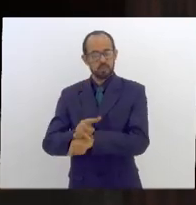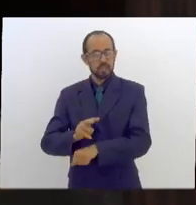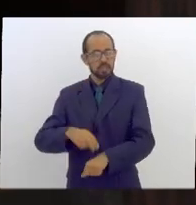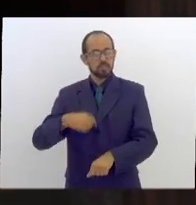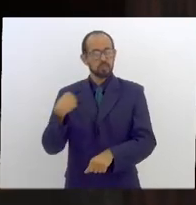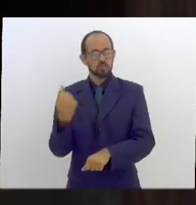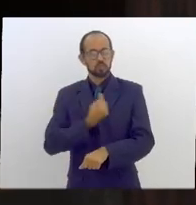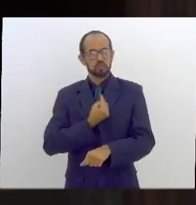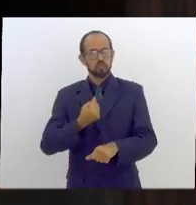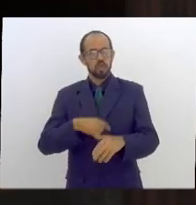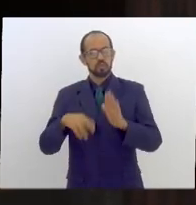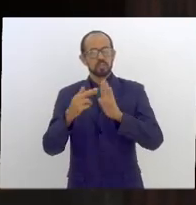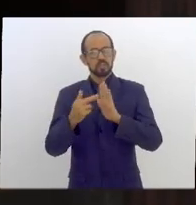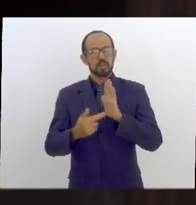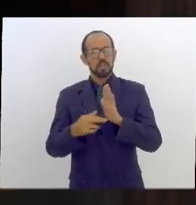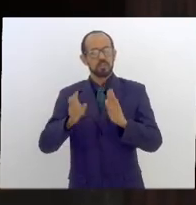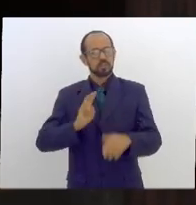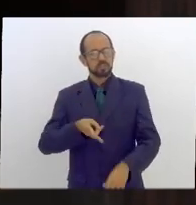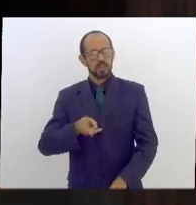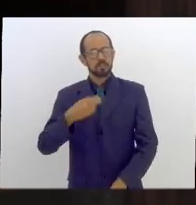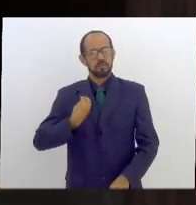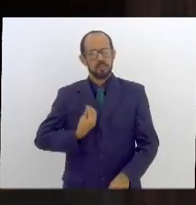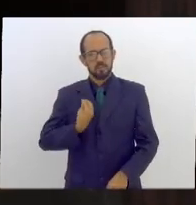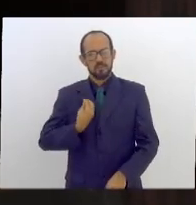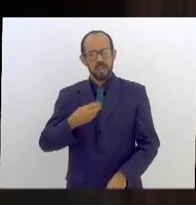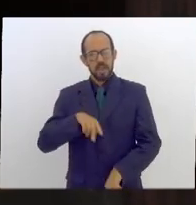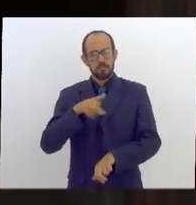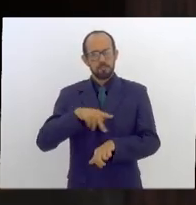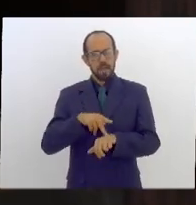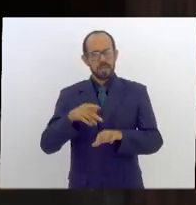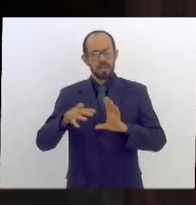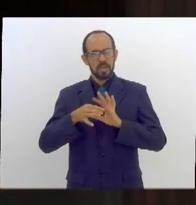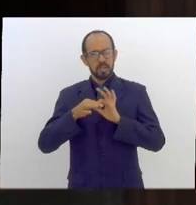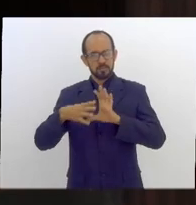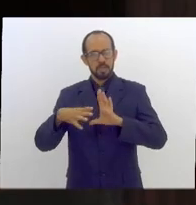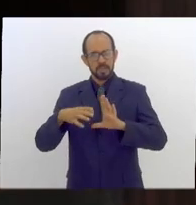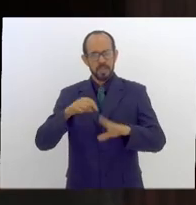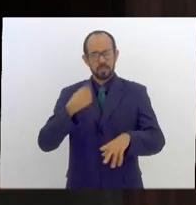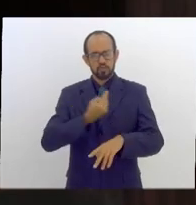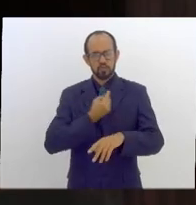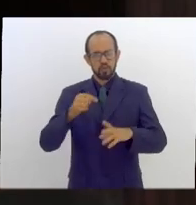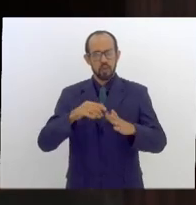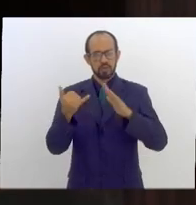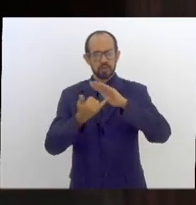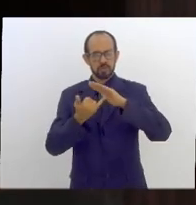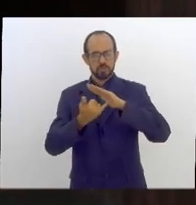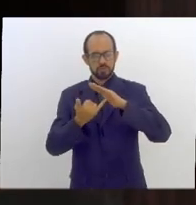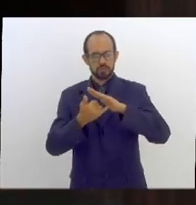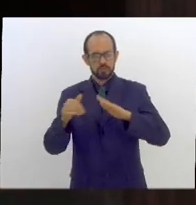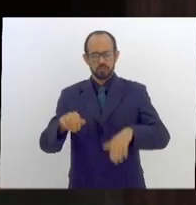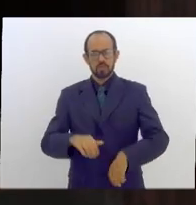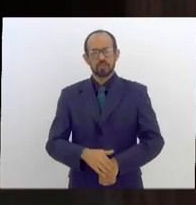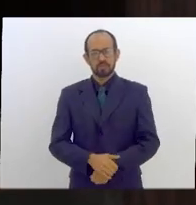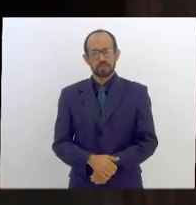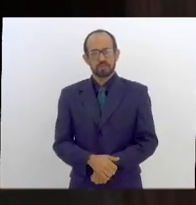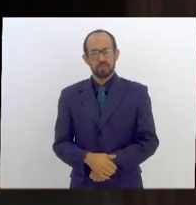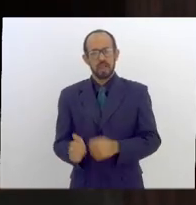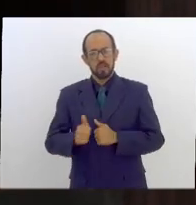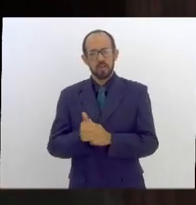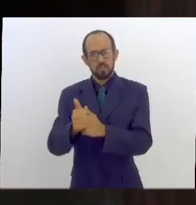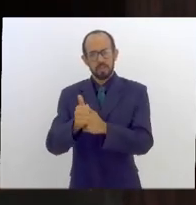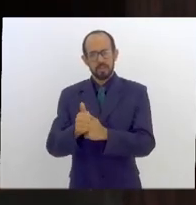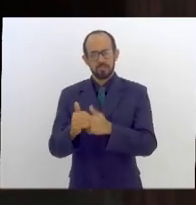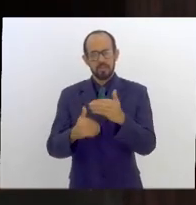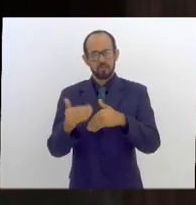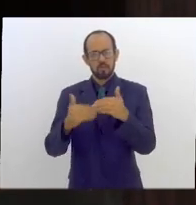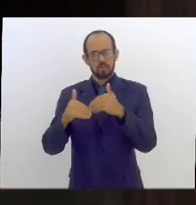quais sempre viveremos: a pátria, a liberdade e nossas instituições. Acompanhando a rápida